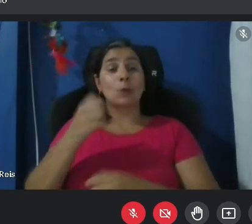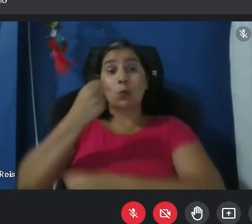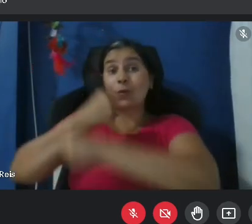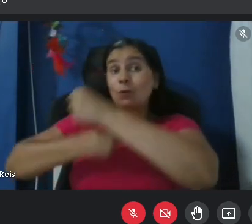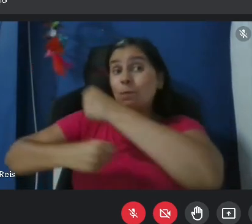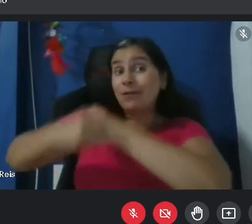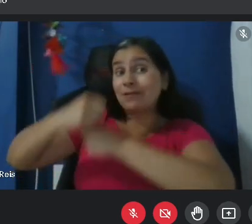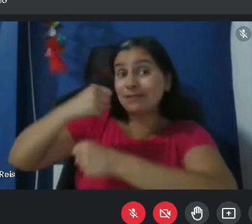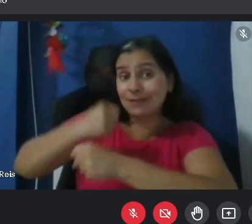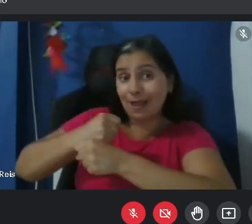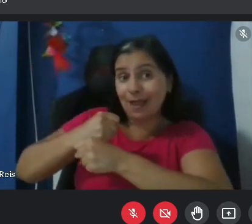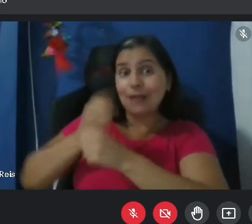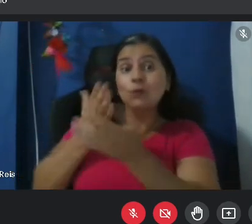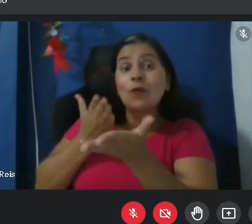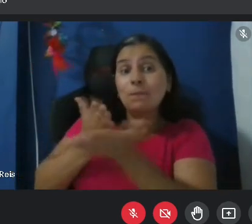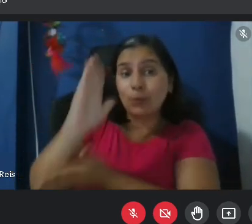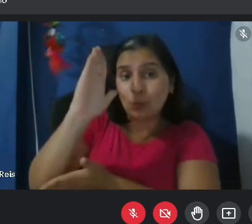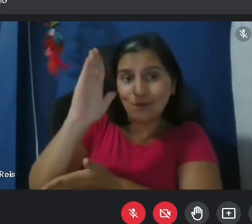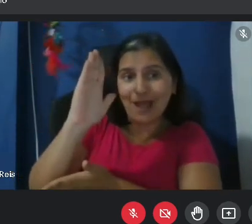Todos sabemos